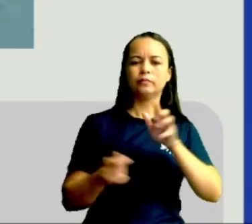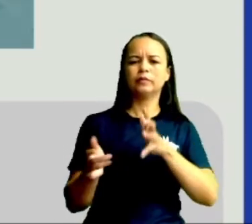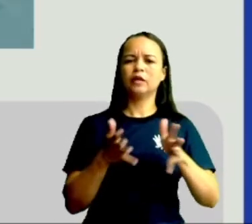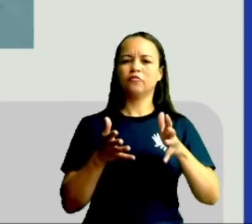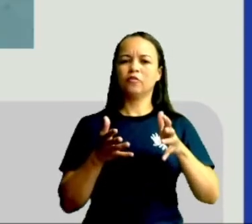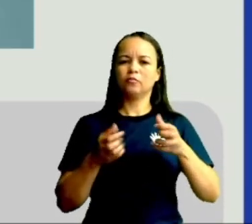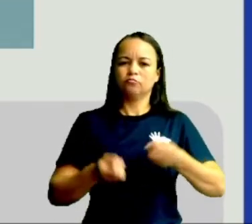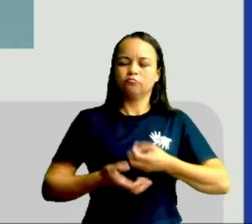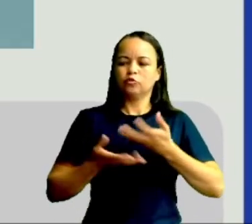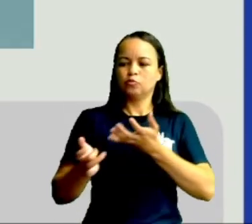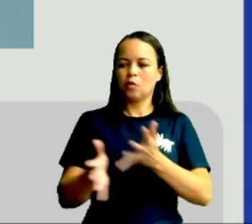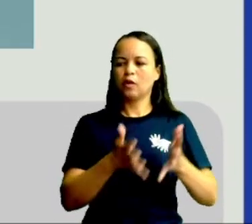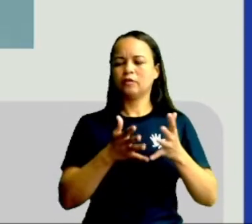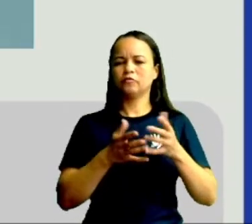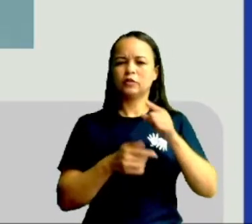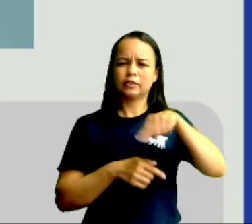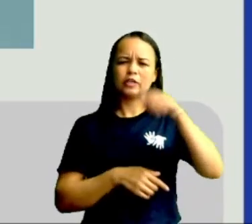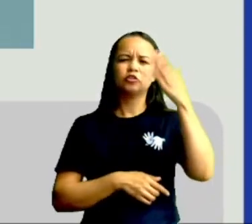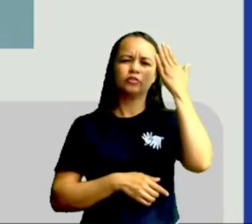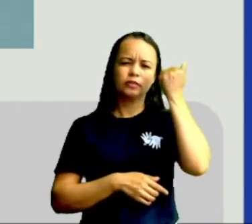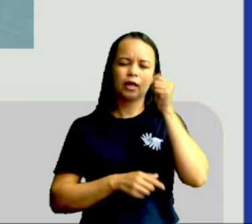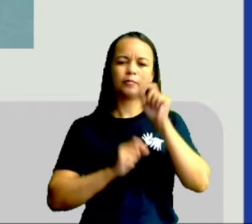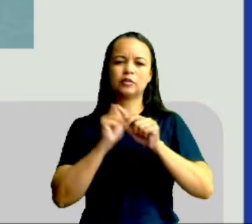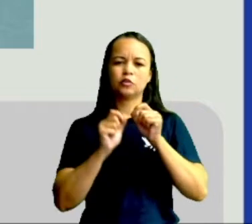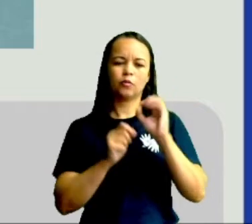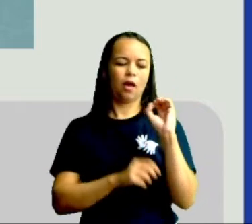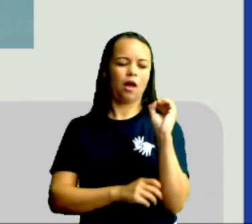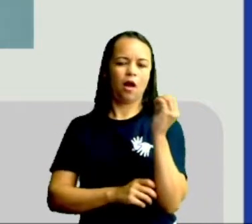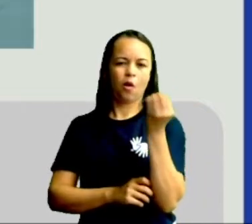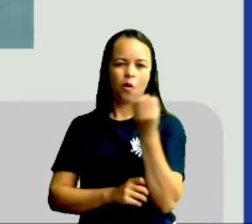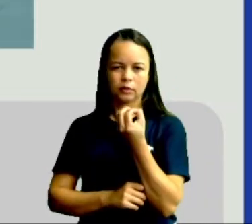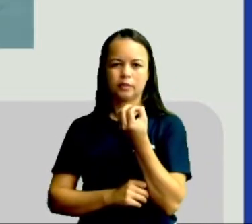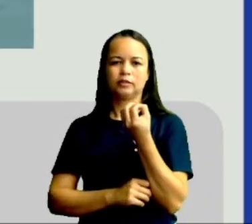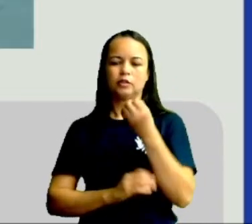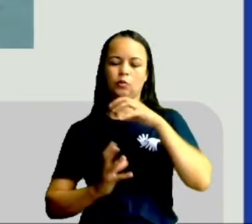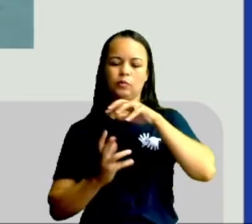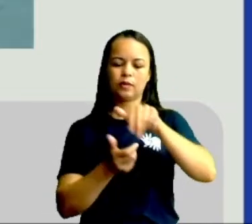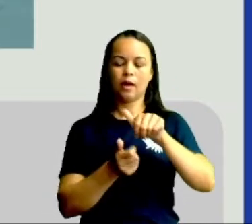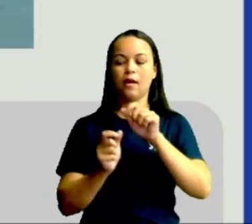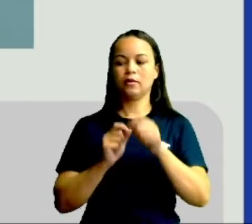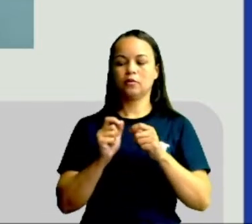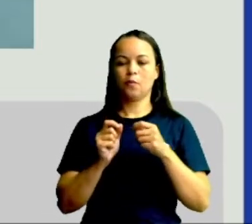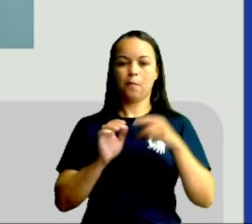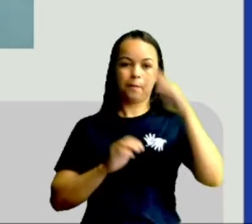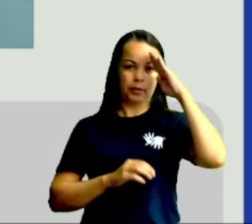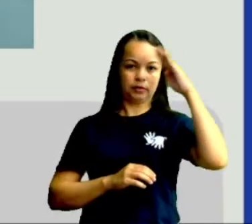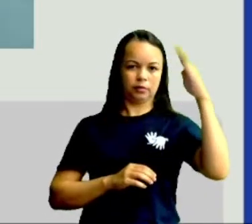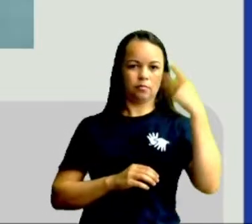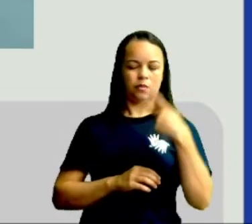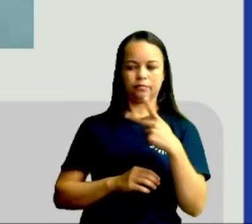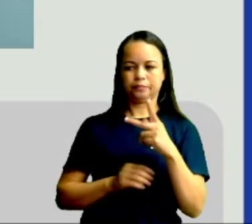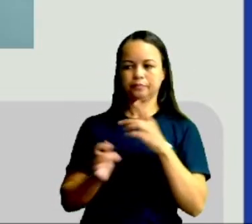que você já sabe sobre a rotação da Terra, vamos falar sobre seu principal efeito, o dia e a